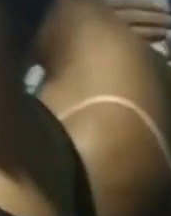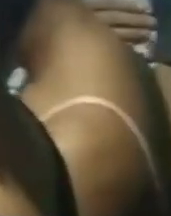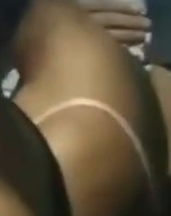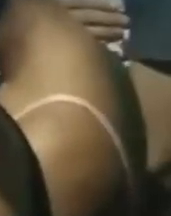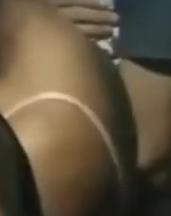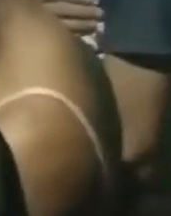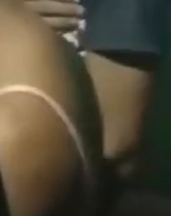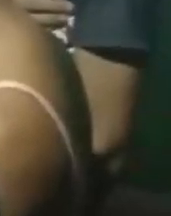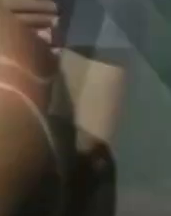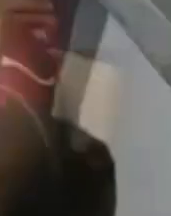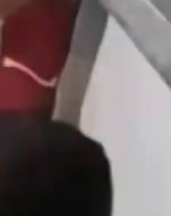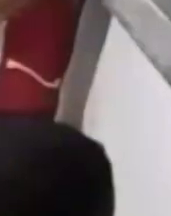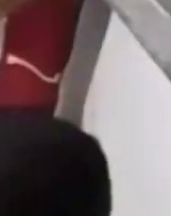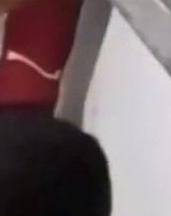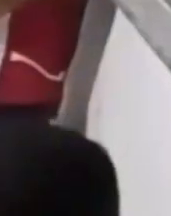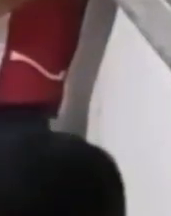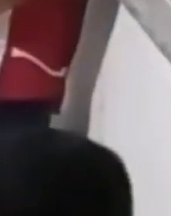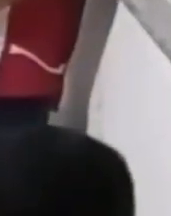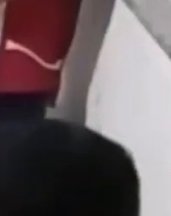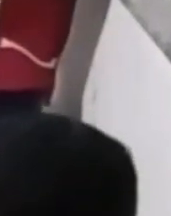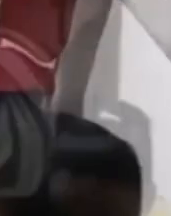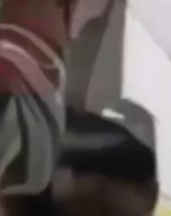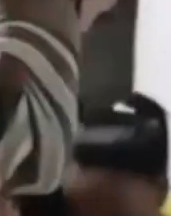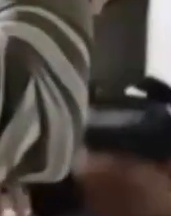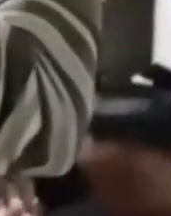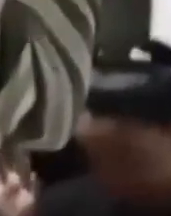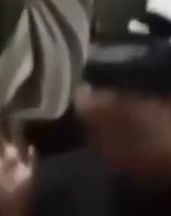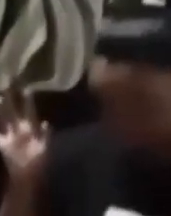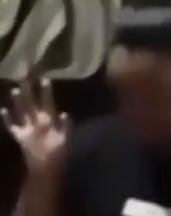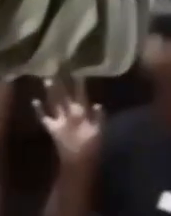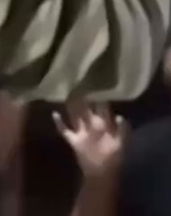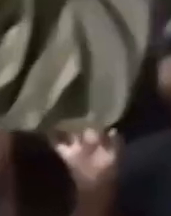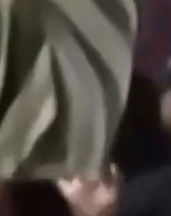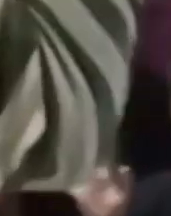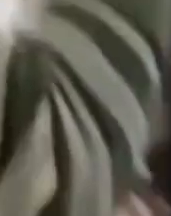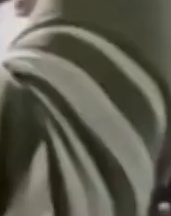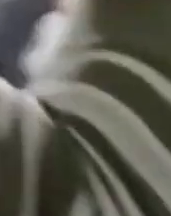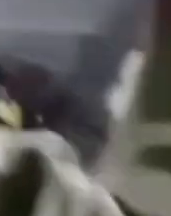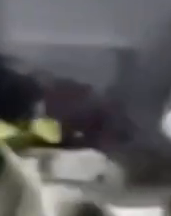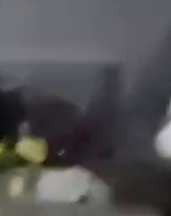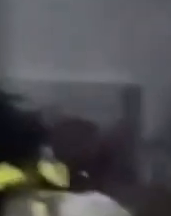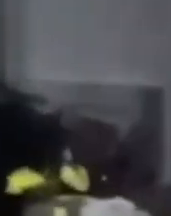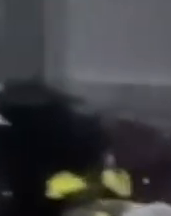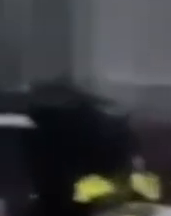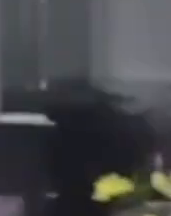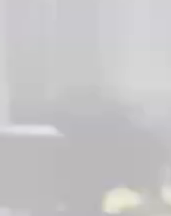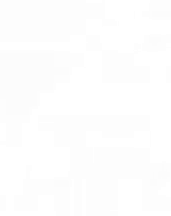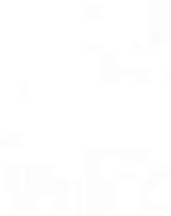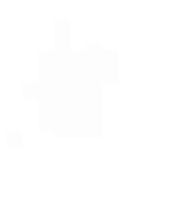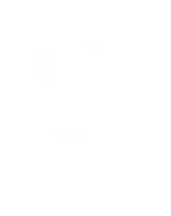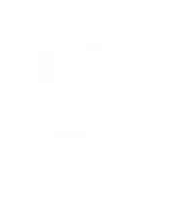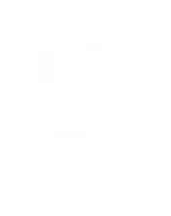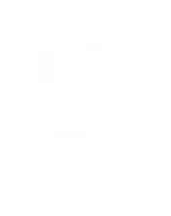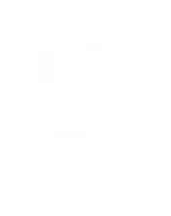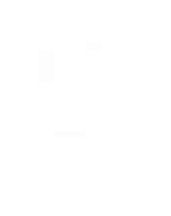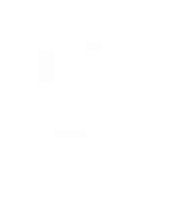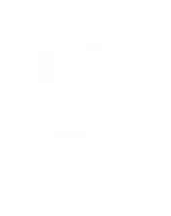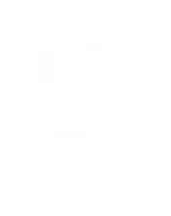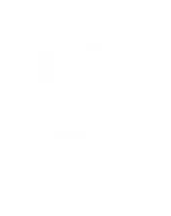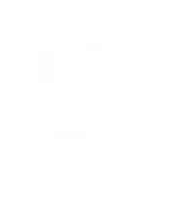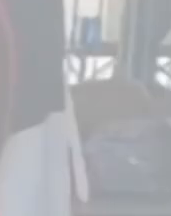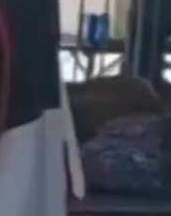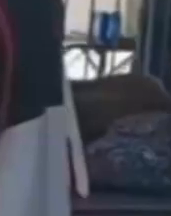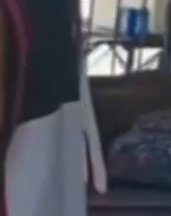Evangelistas fazem um trabalho abençoado em cada lar, levando as famílias à bênção e à restauração. Ponto de